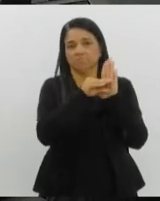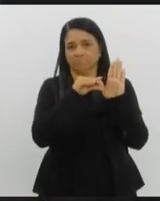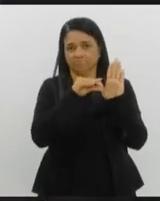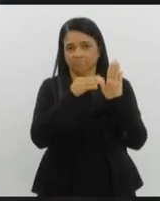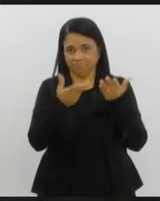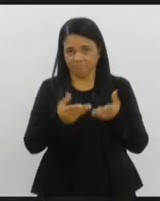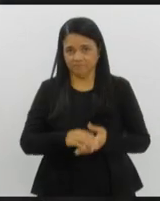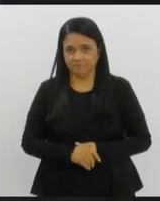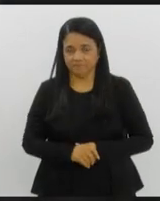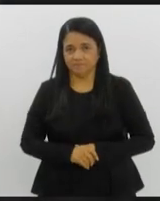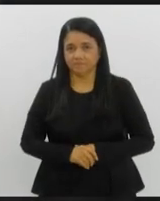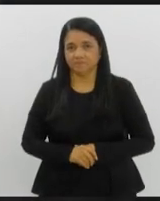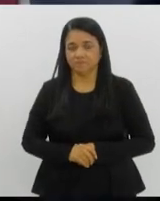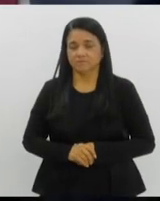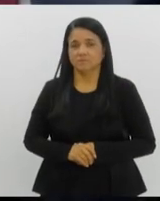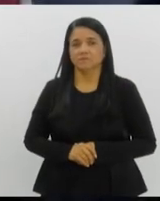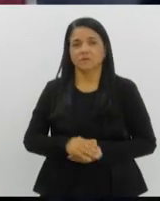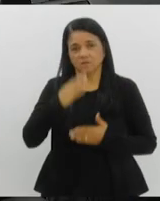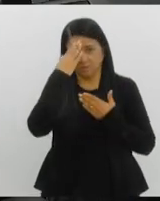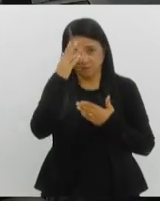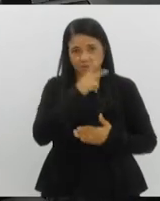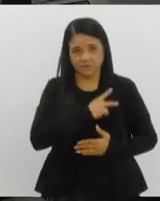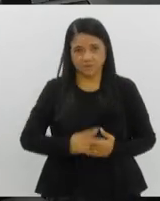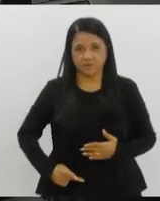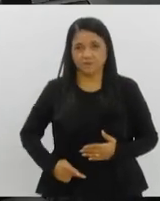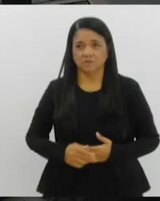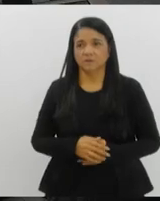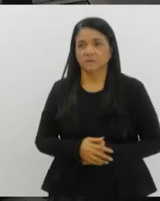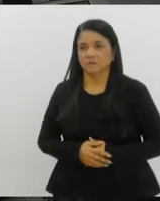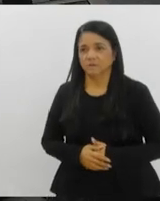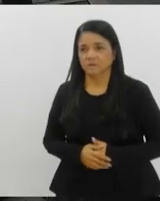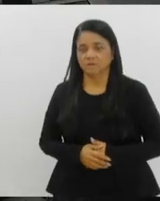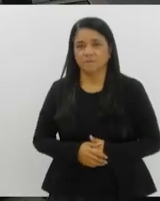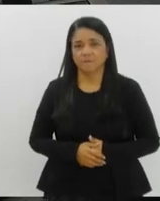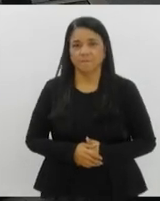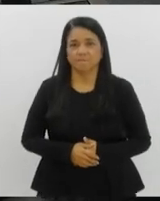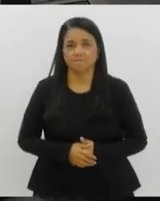Ok. Muito obrigado, senhor presidente. Obrigado você, Sarinho.